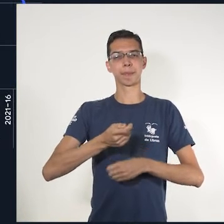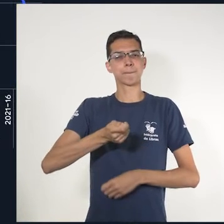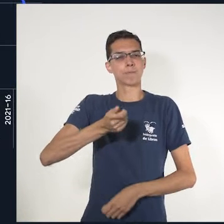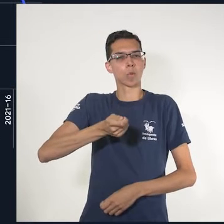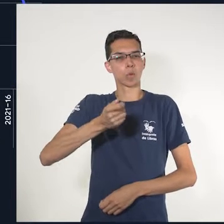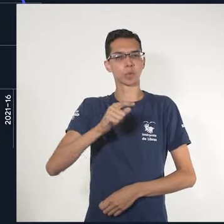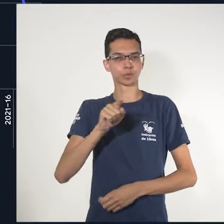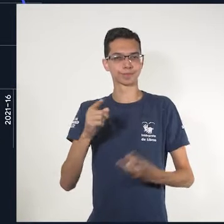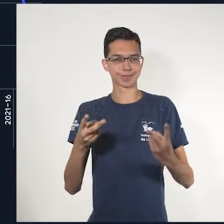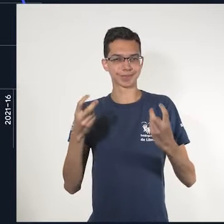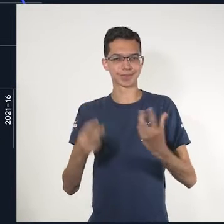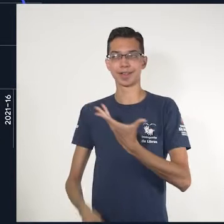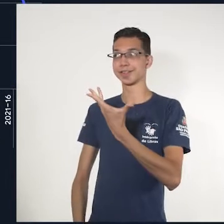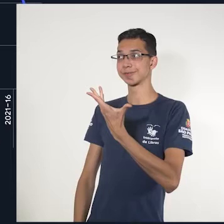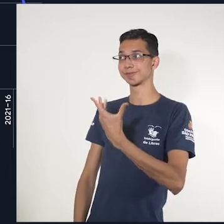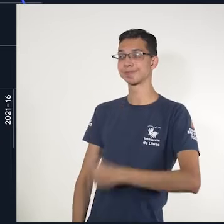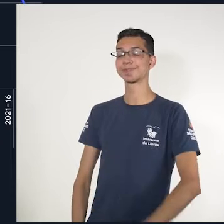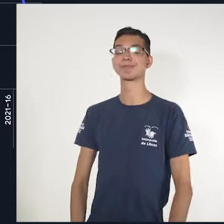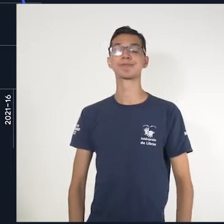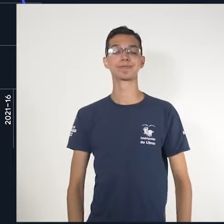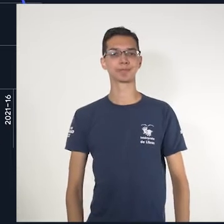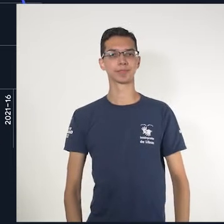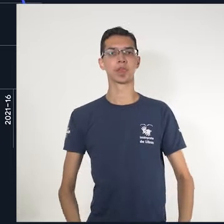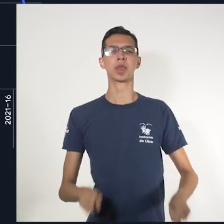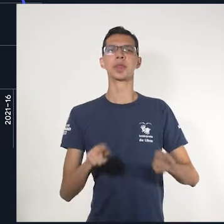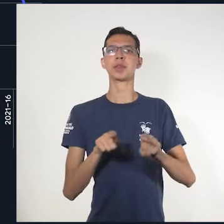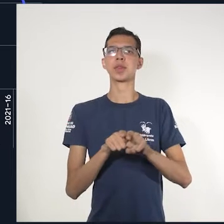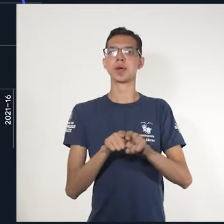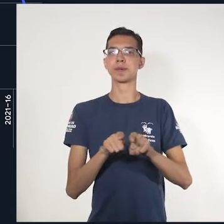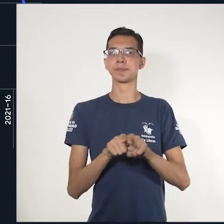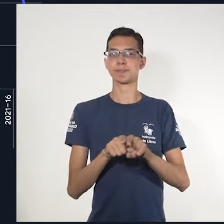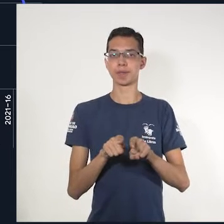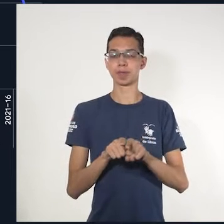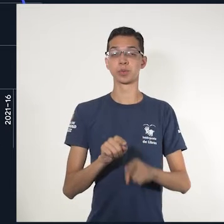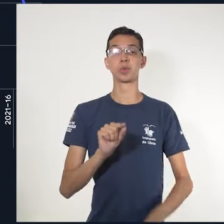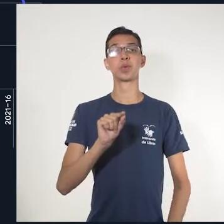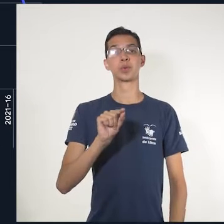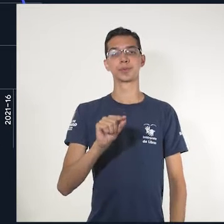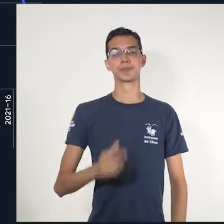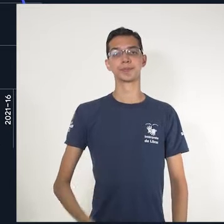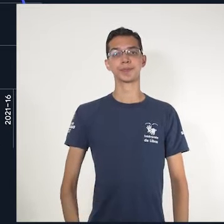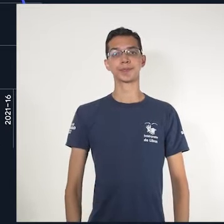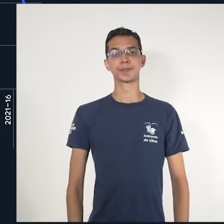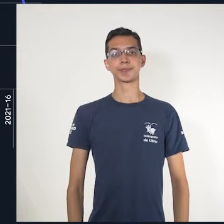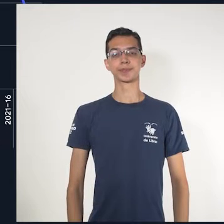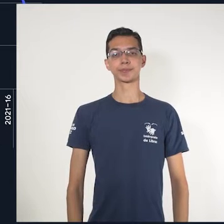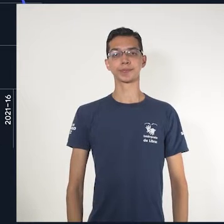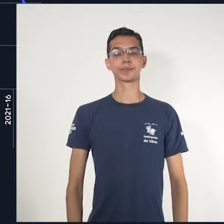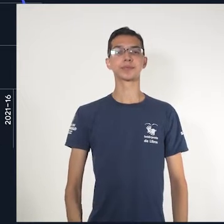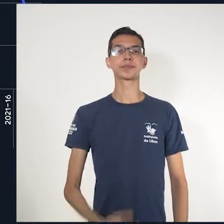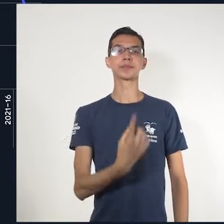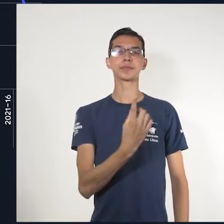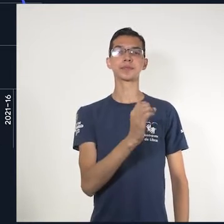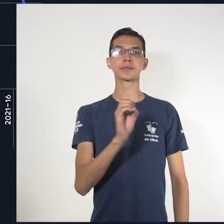Também, quando se observa a distribuição dos coeficientes de incidência por 100 mil